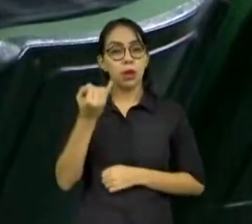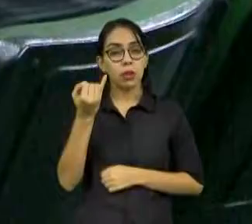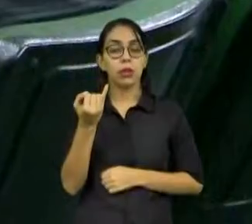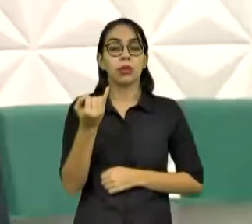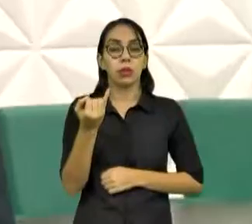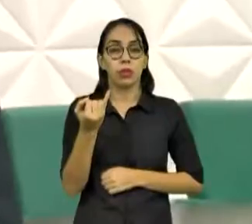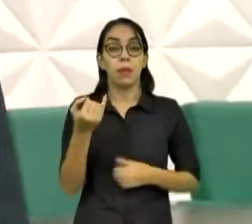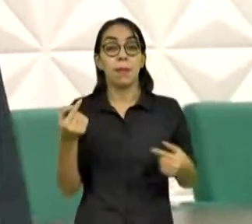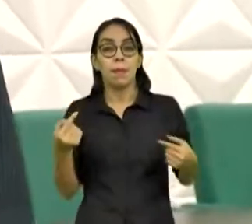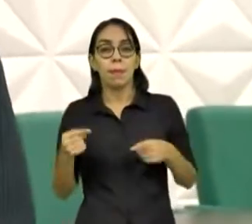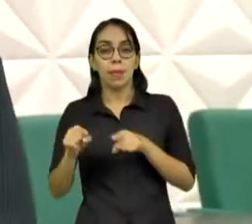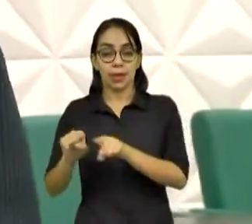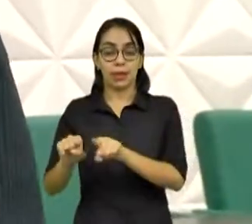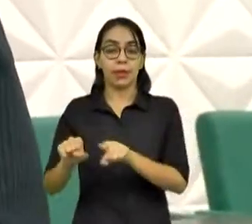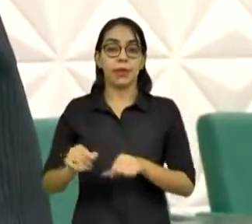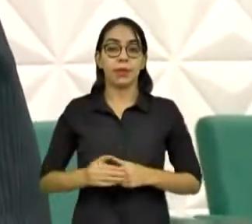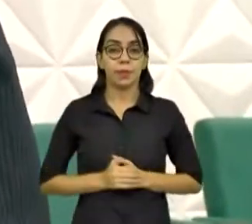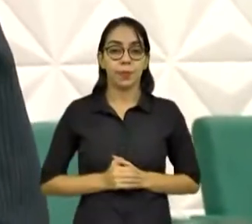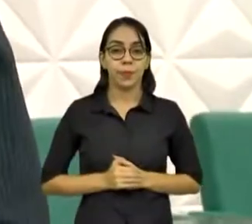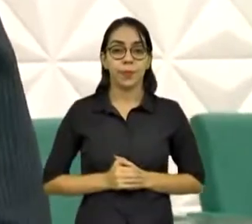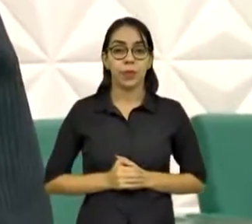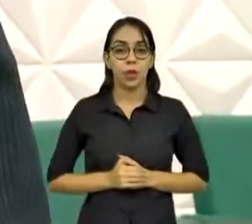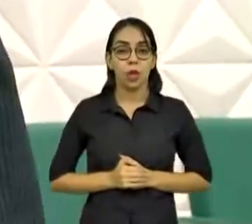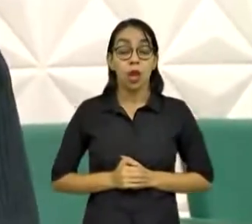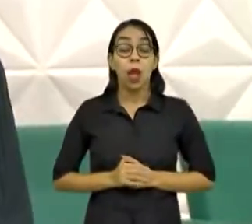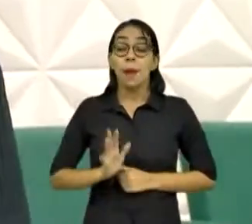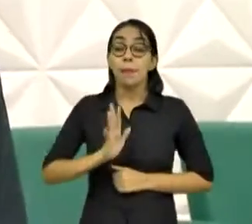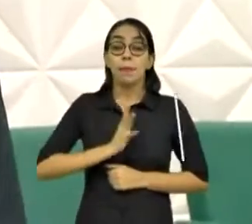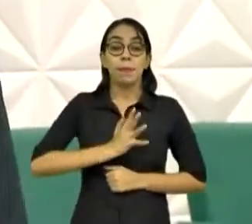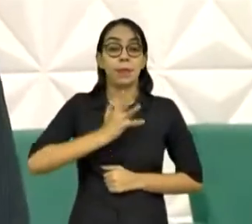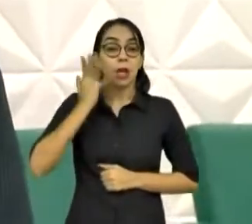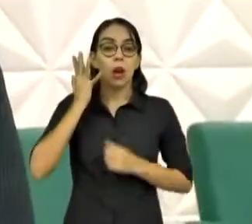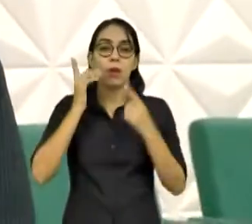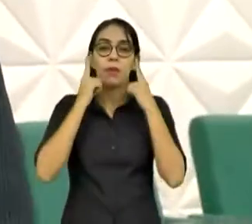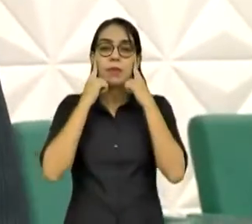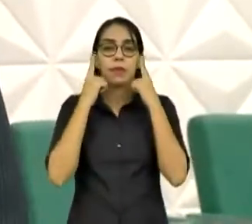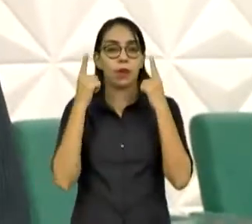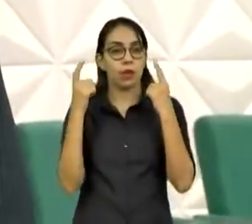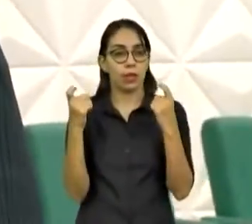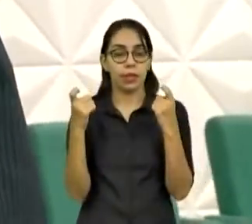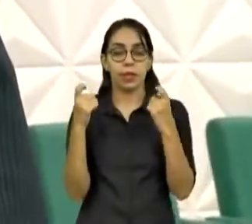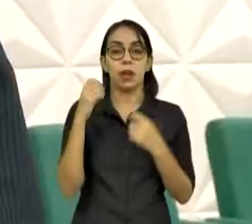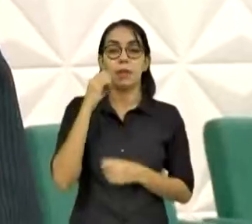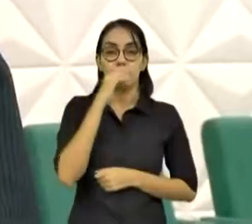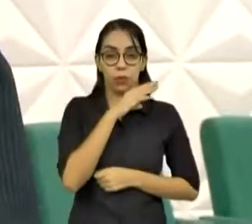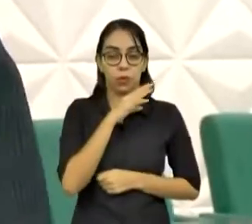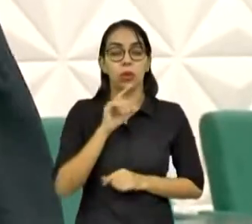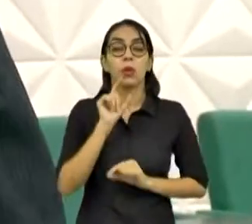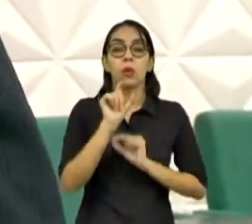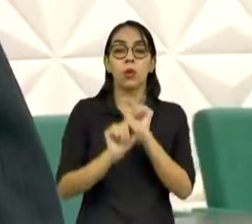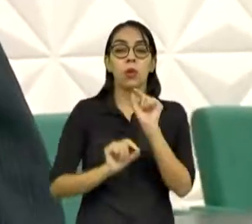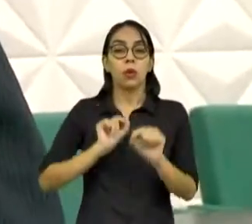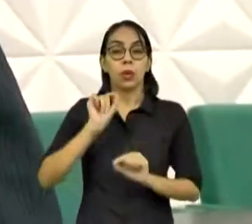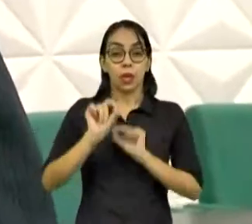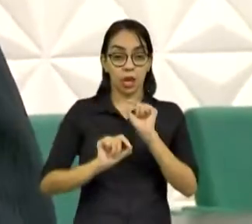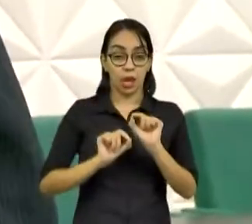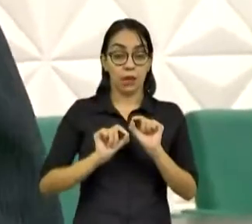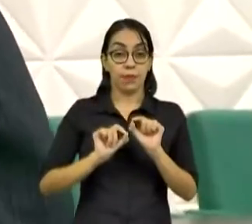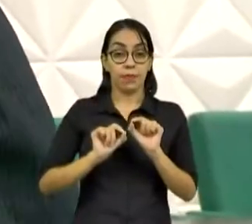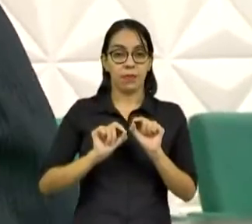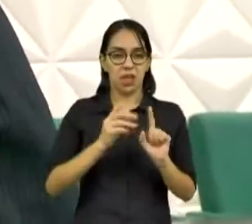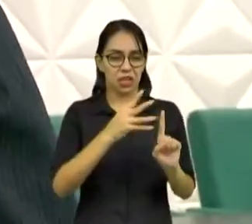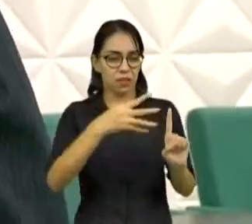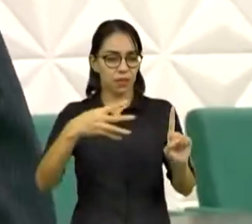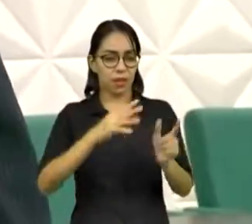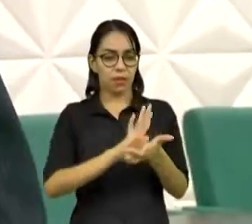poder público. É uma das piores violências que pode acontecer, exatamente a homofobia. É você não aceitar o que as pessoas são,